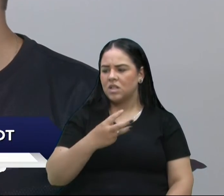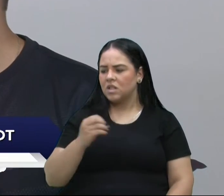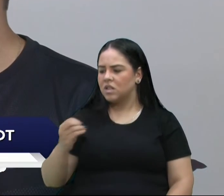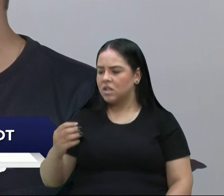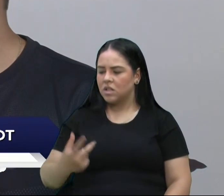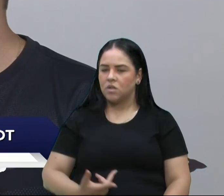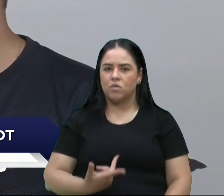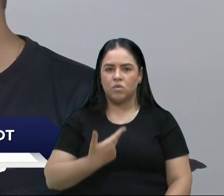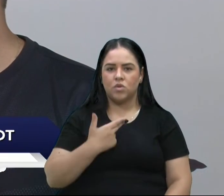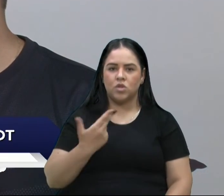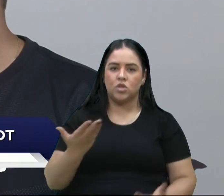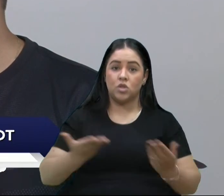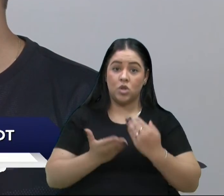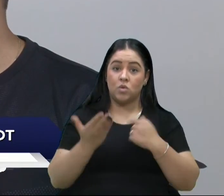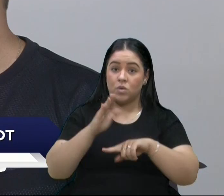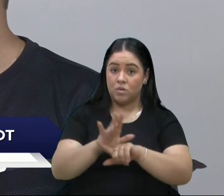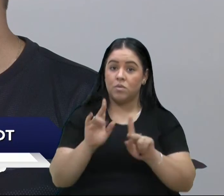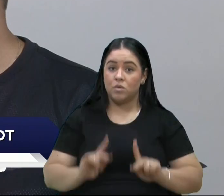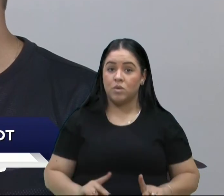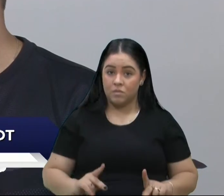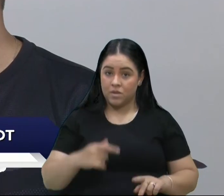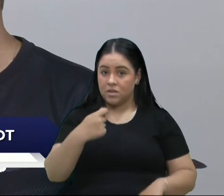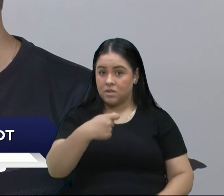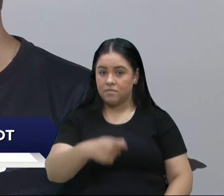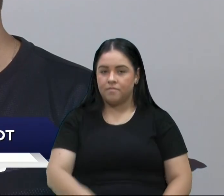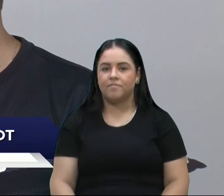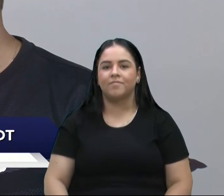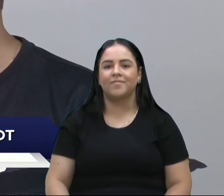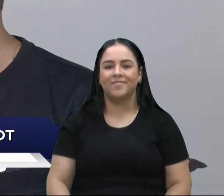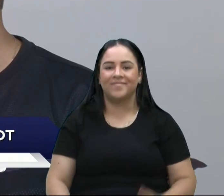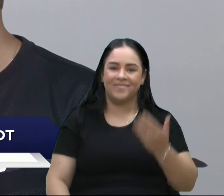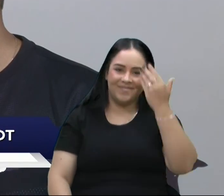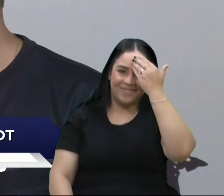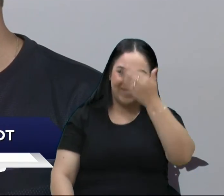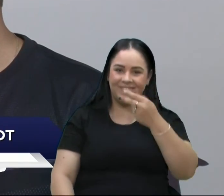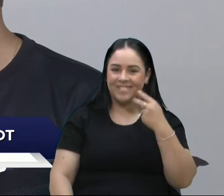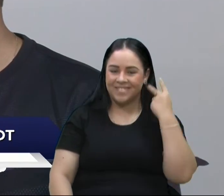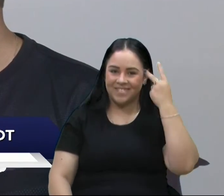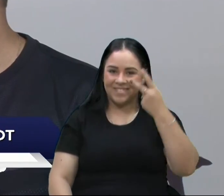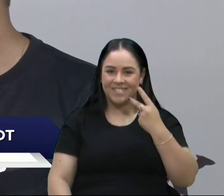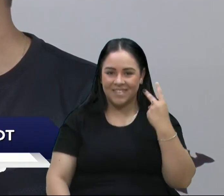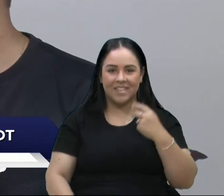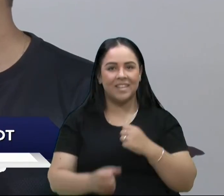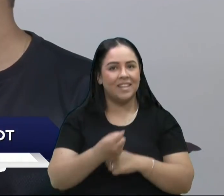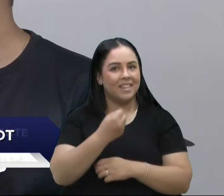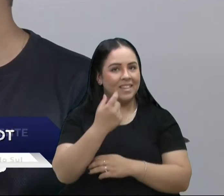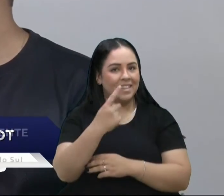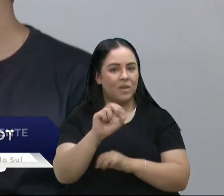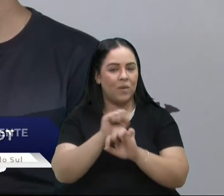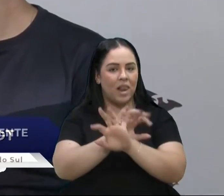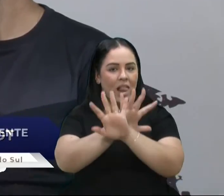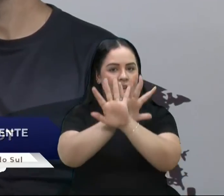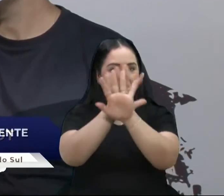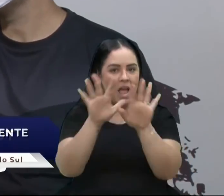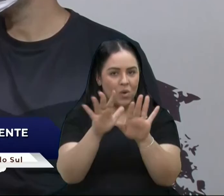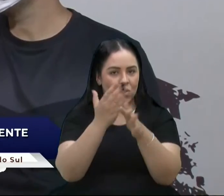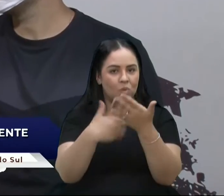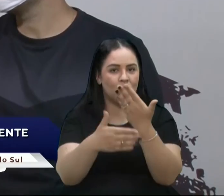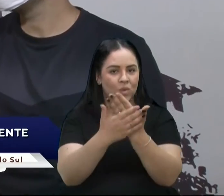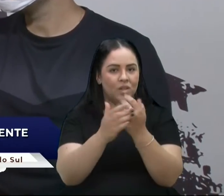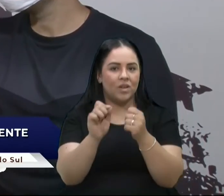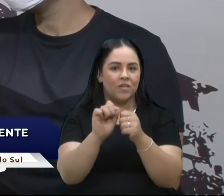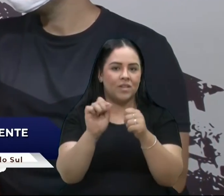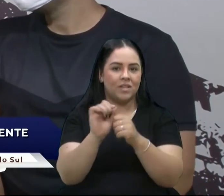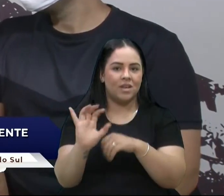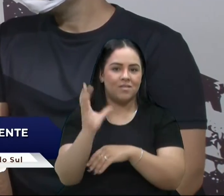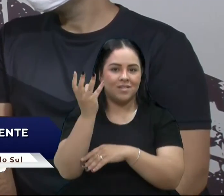ajuda ali aquelas pessoas que estão precisando. Muito obrigada, vereador, pelos esclarecimentos e por promover essa reunião